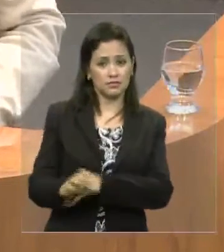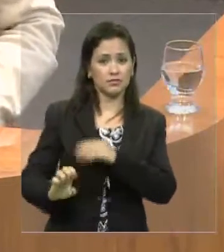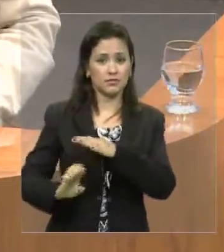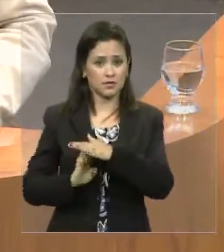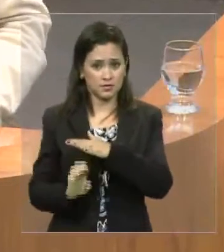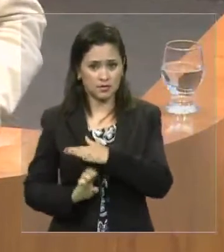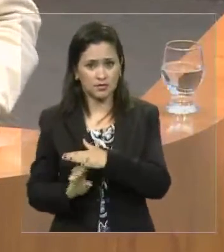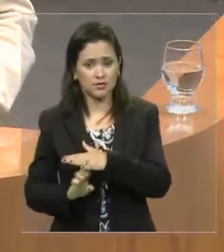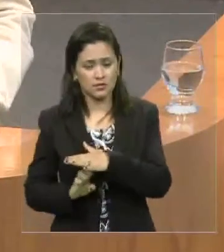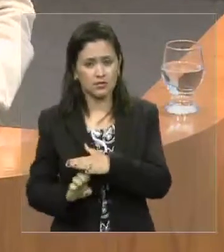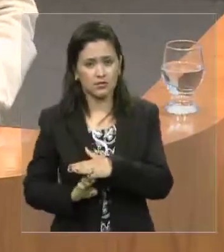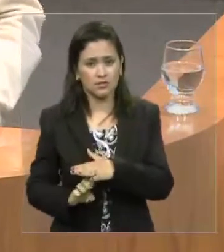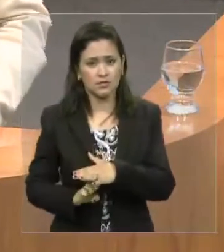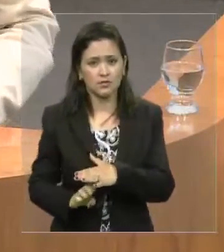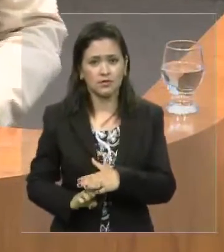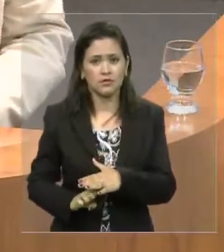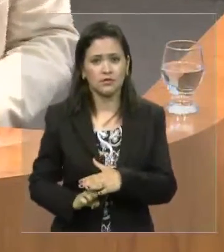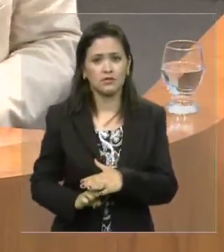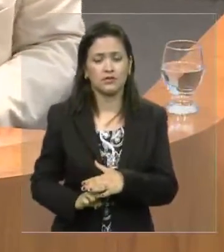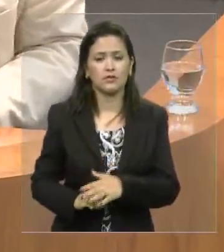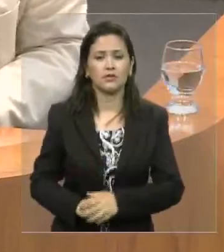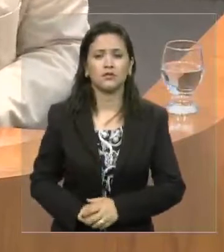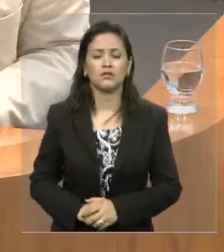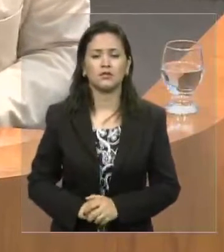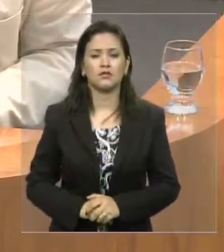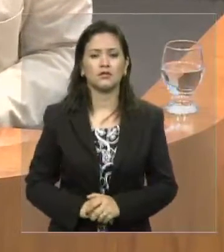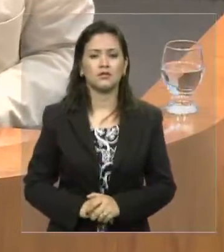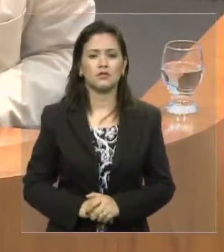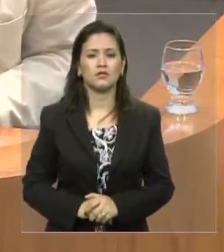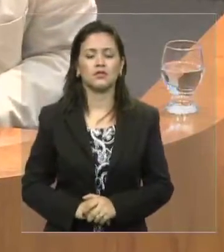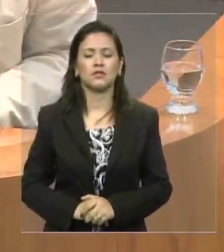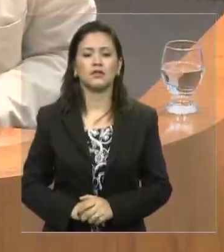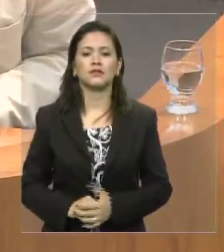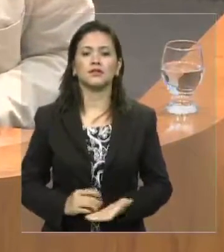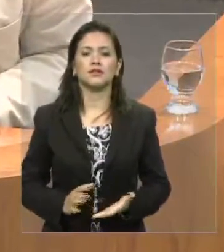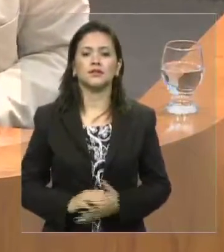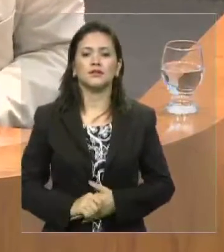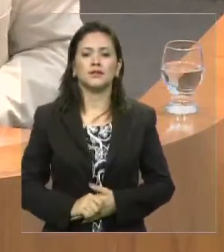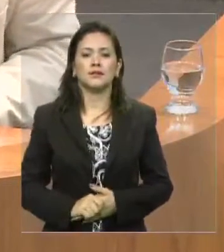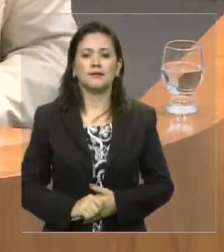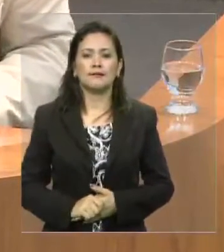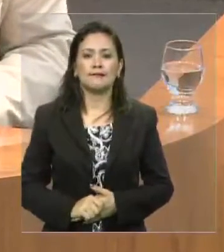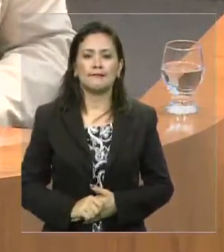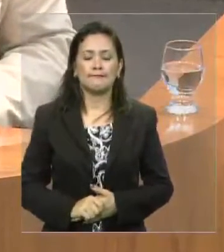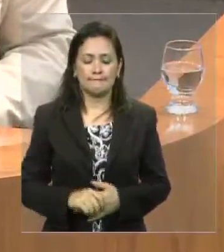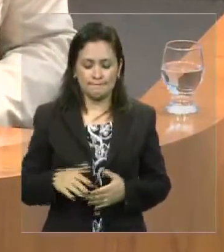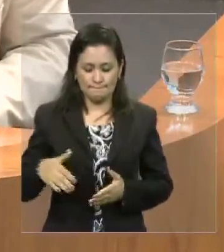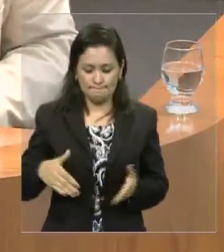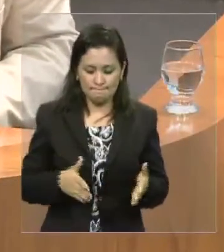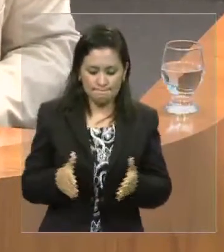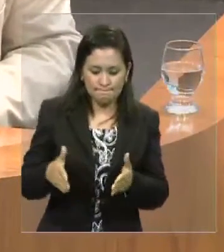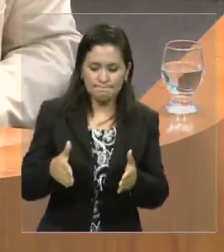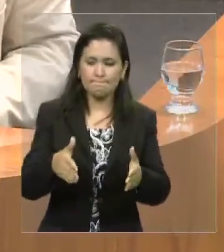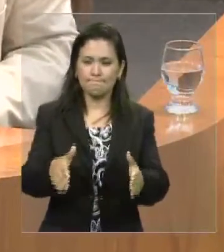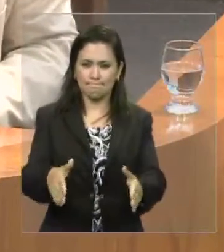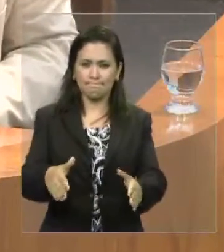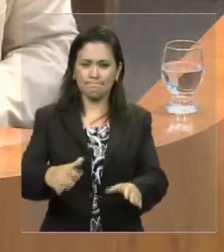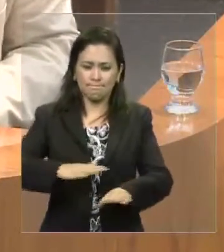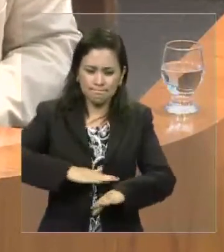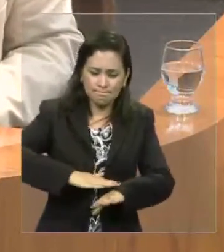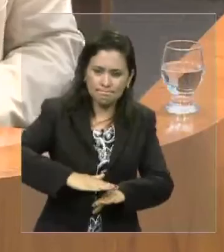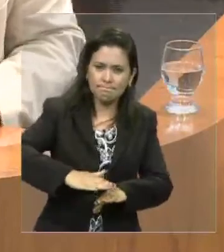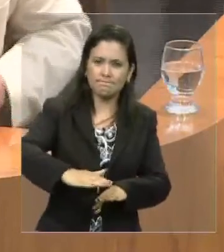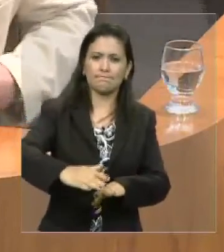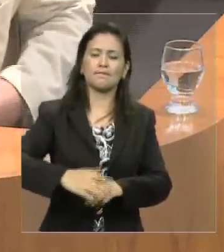vez, incluíram nivelamento do terreno, concretagem, instalação de iluminação em